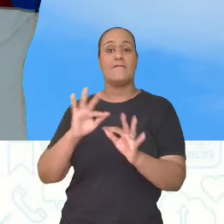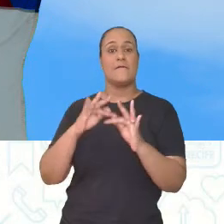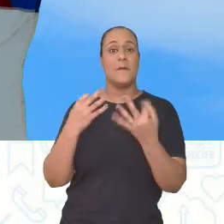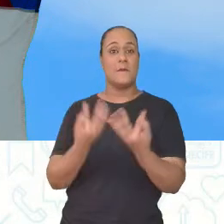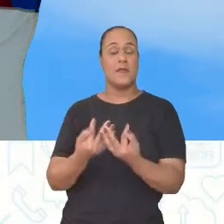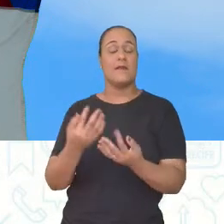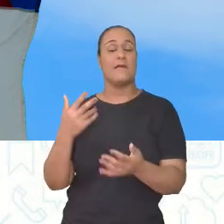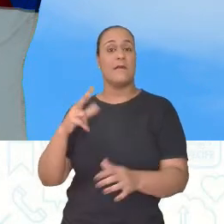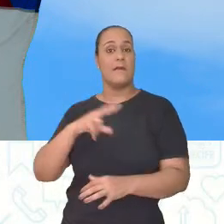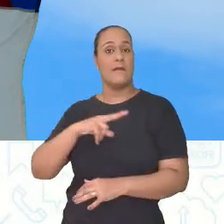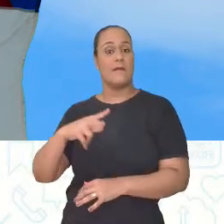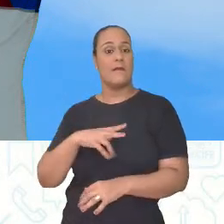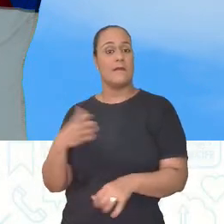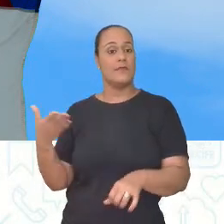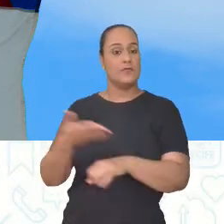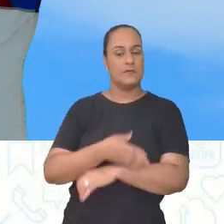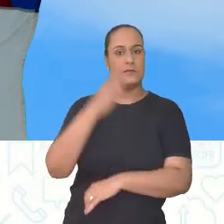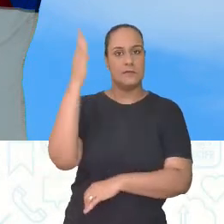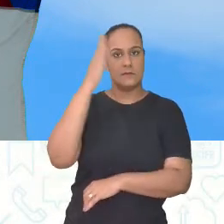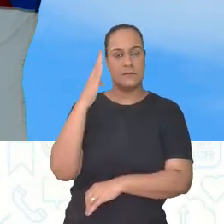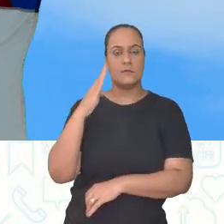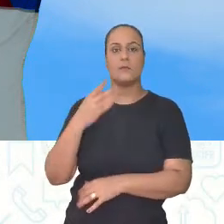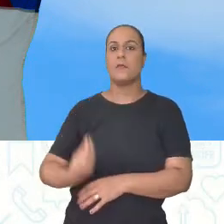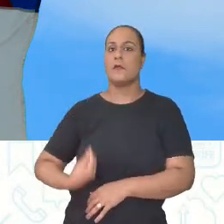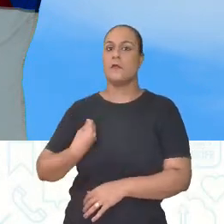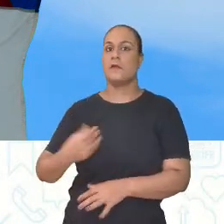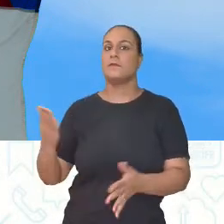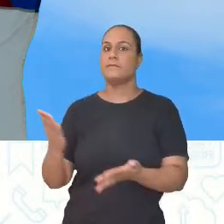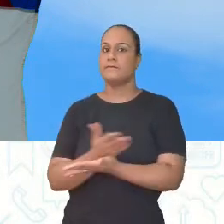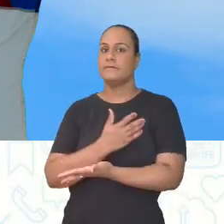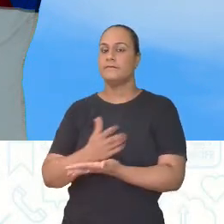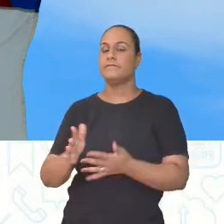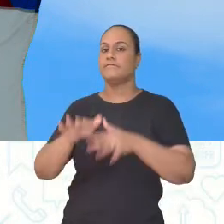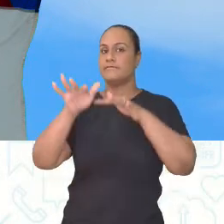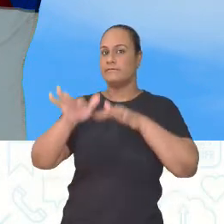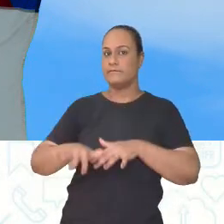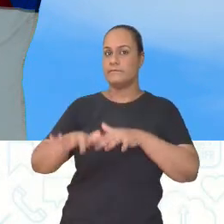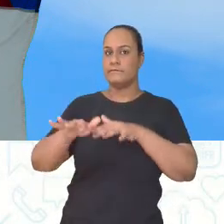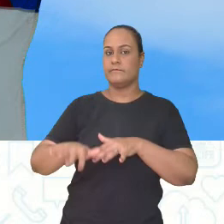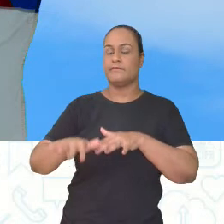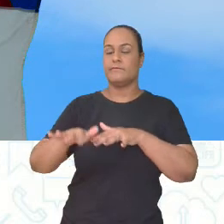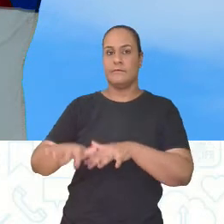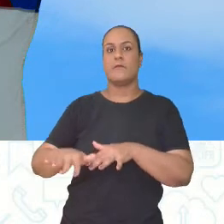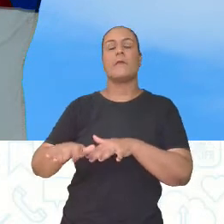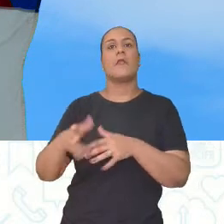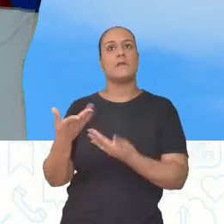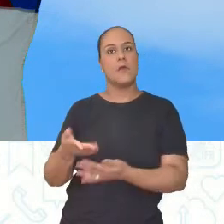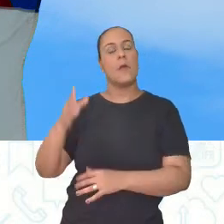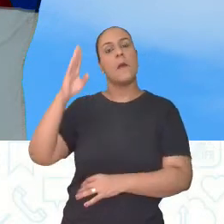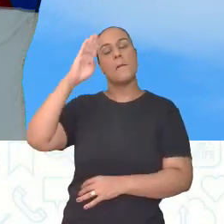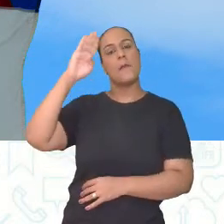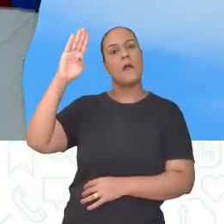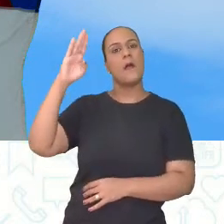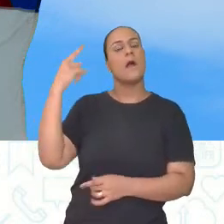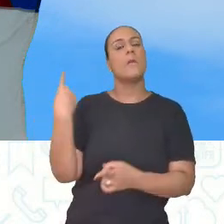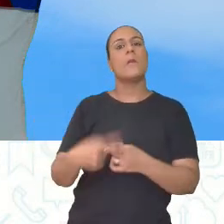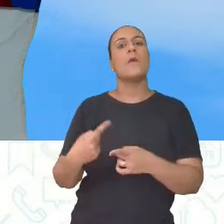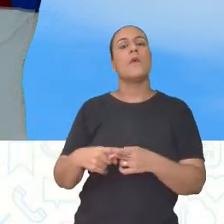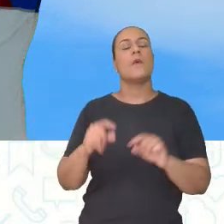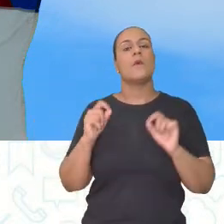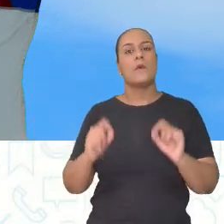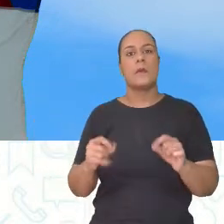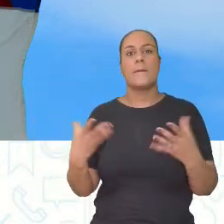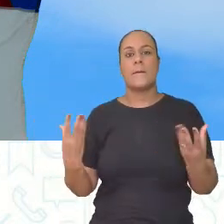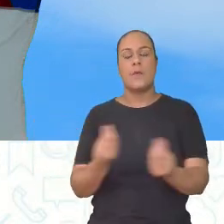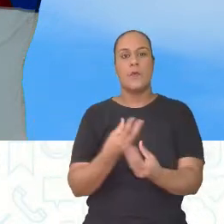real, existem alguns movimentos, né, que vão ser destacados, porque muita